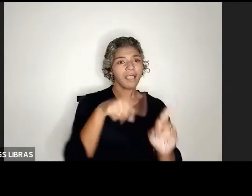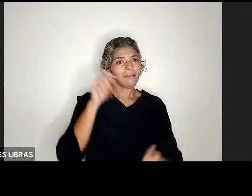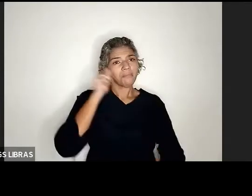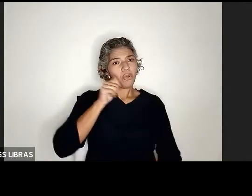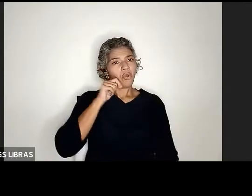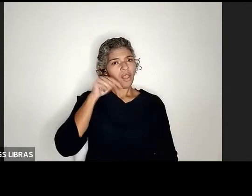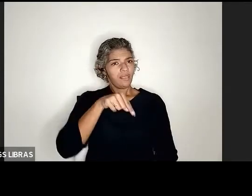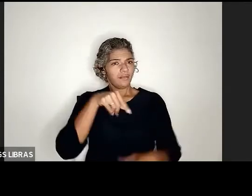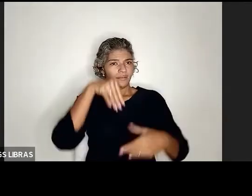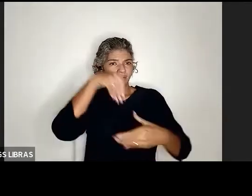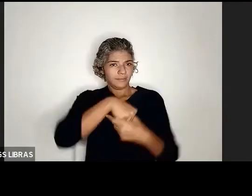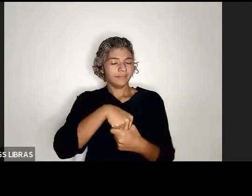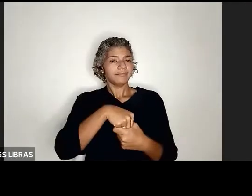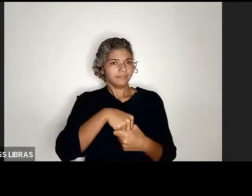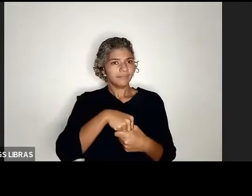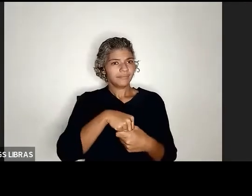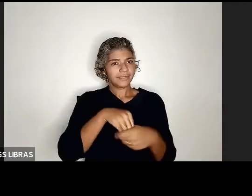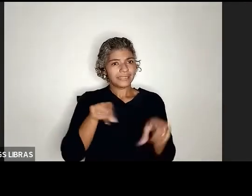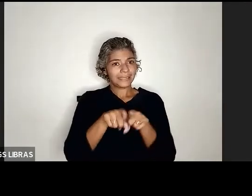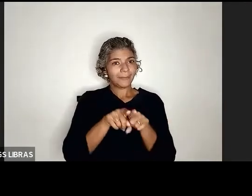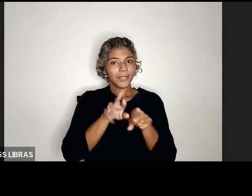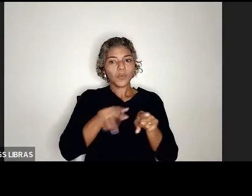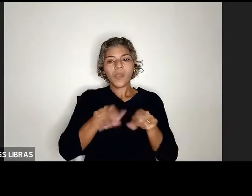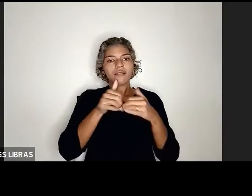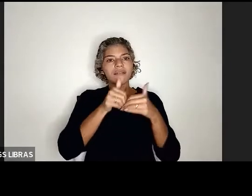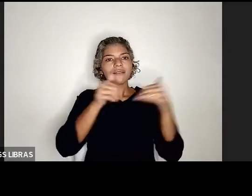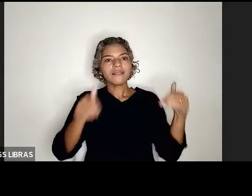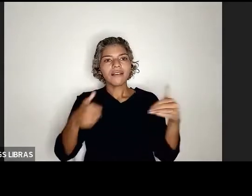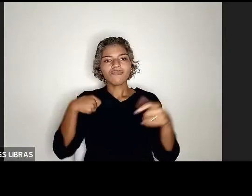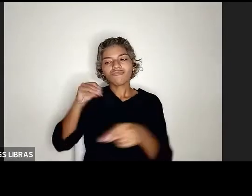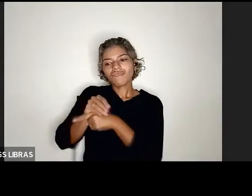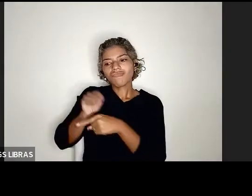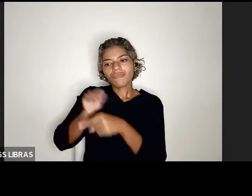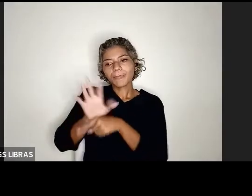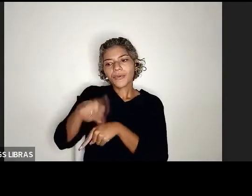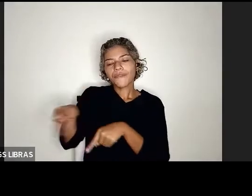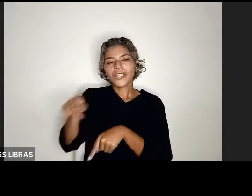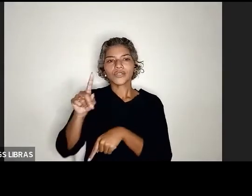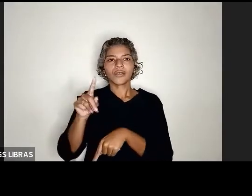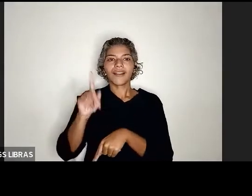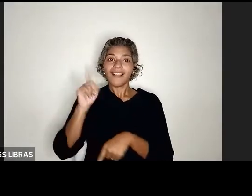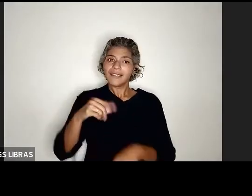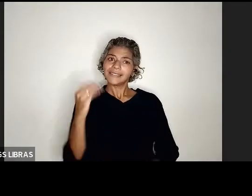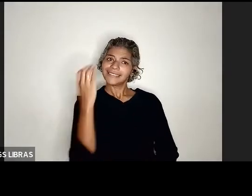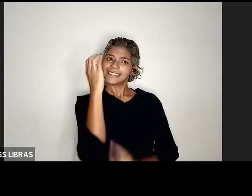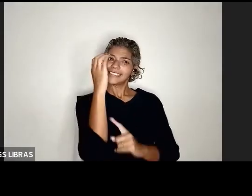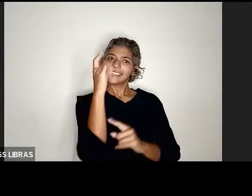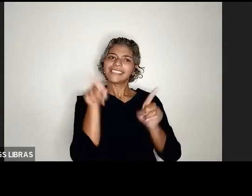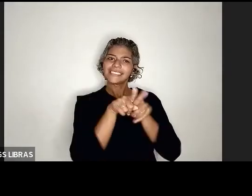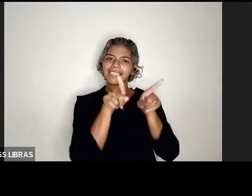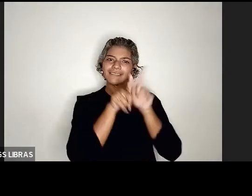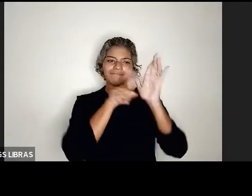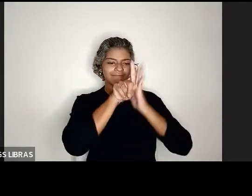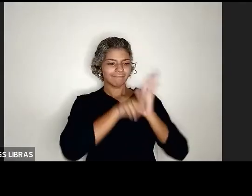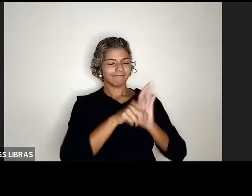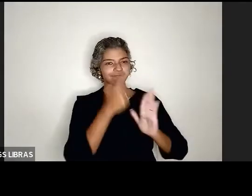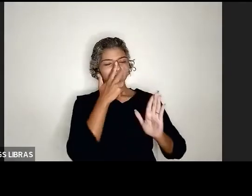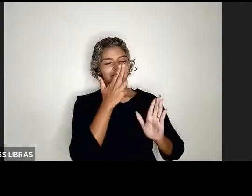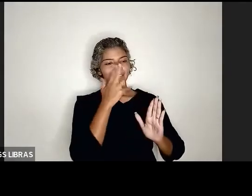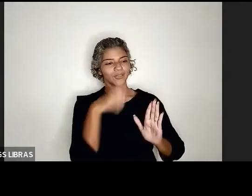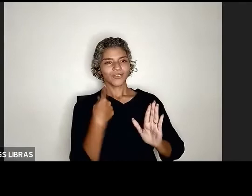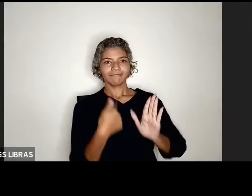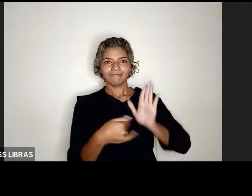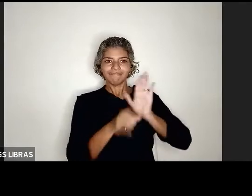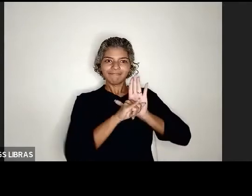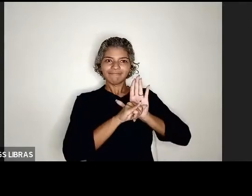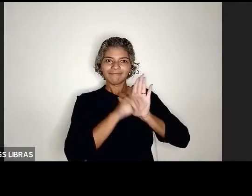tecnologia. Então, também o nos chamar de cientistas é construir essa identidade nossa como mulheres que